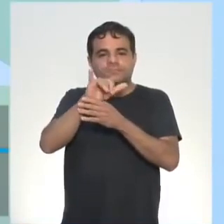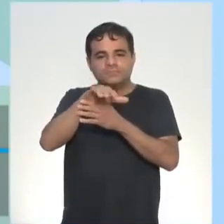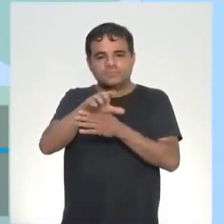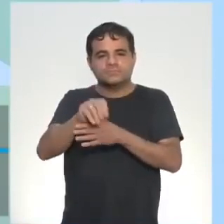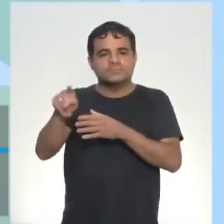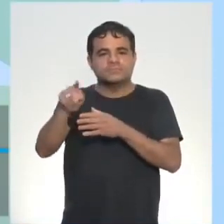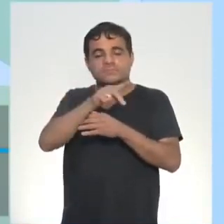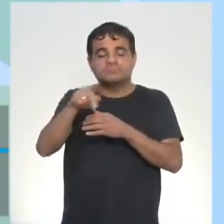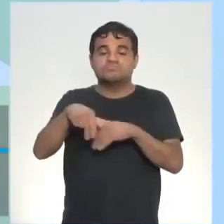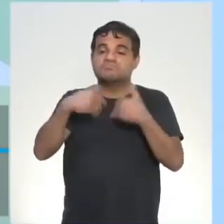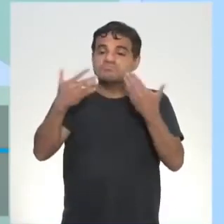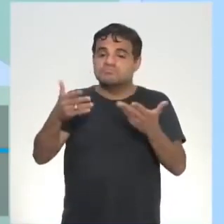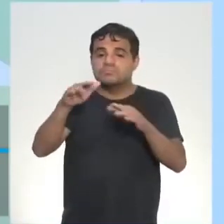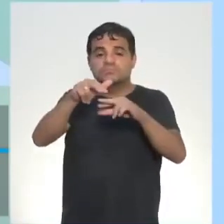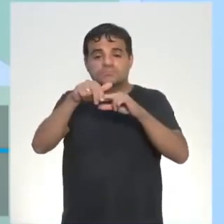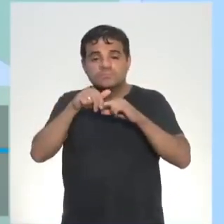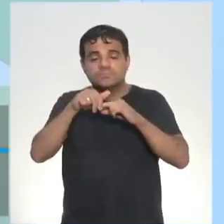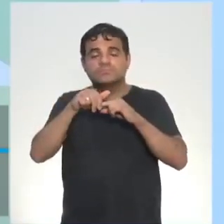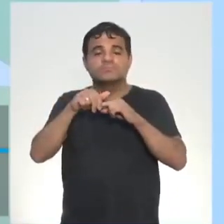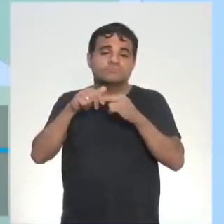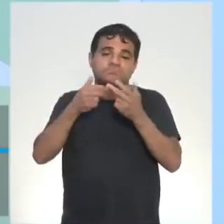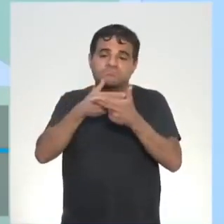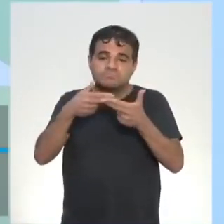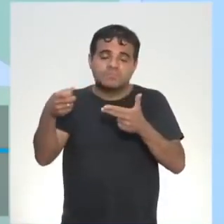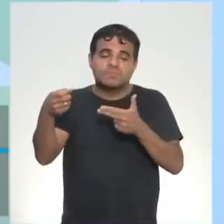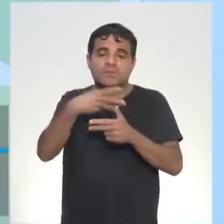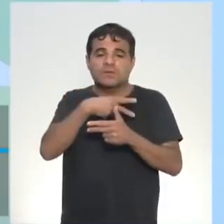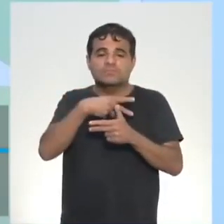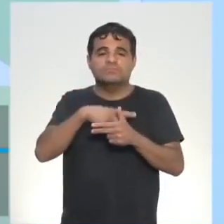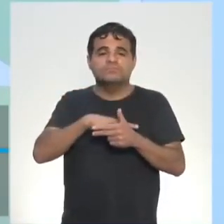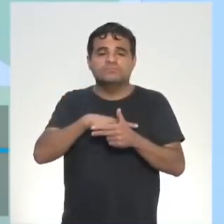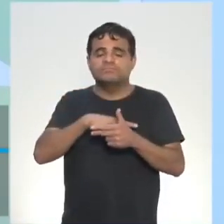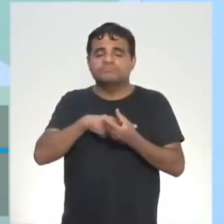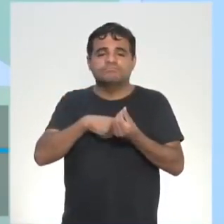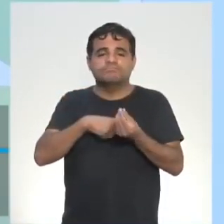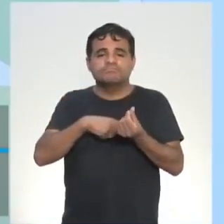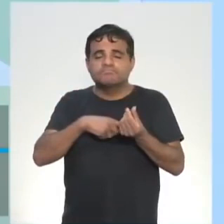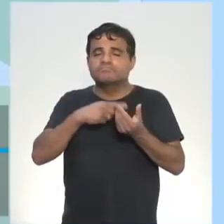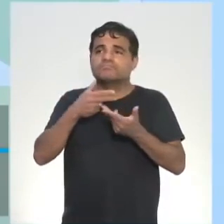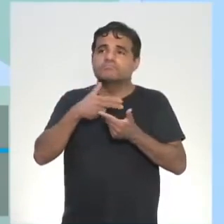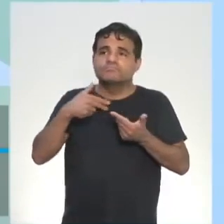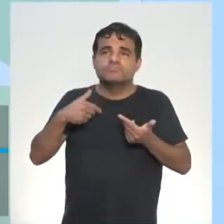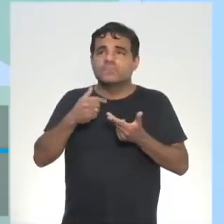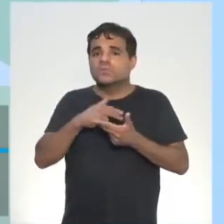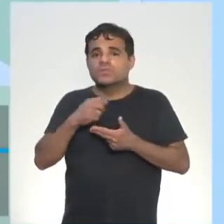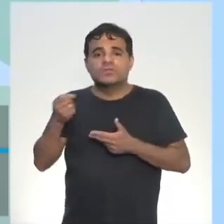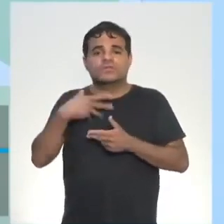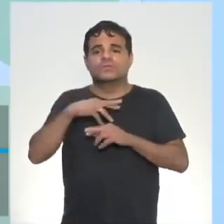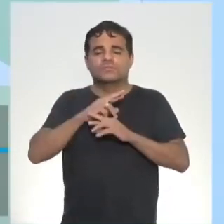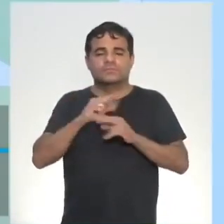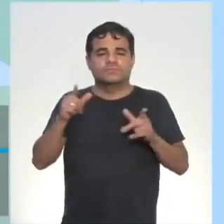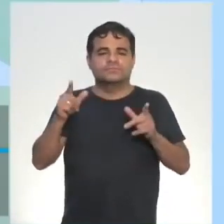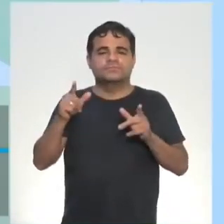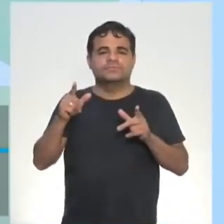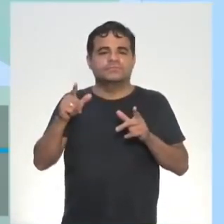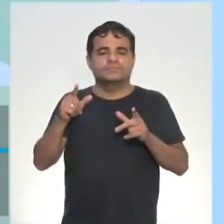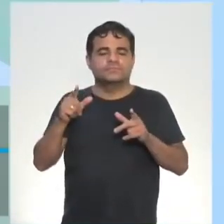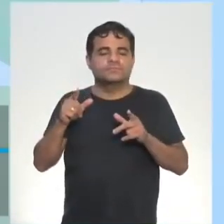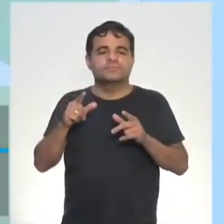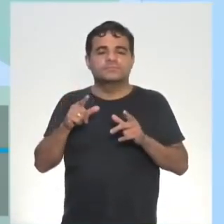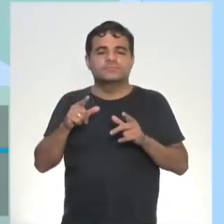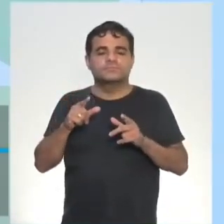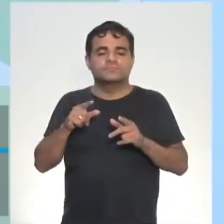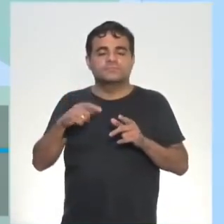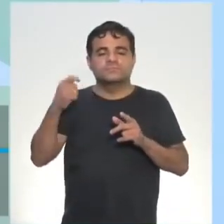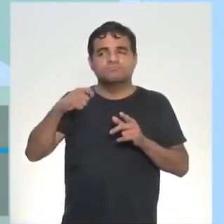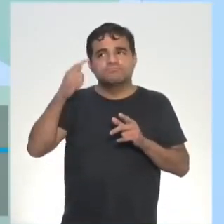a pessoa, talvez por conta de ser algo novo, né? Distinto do comum, né? No caso, a plantas, por exemplo, assim, no caso, né? Aí